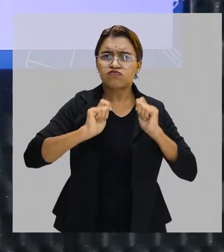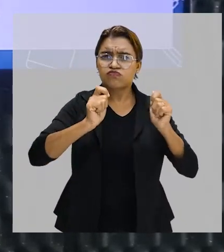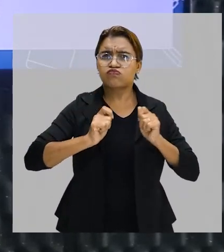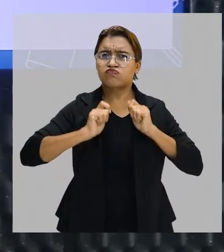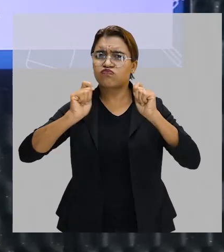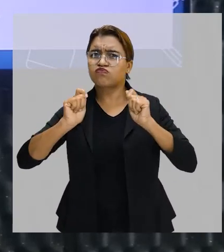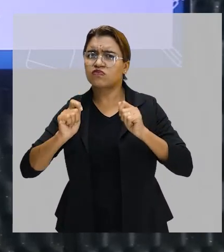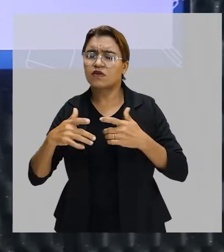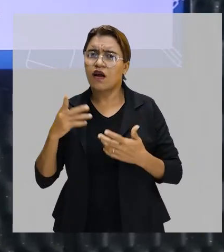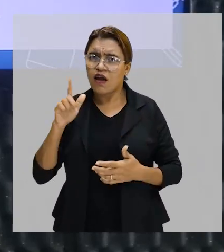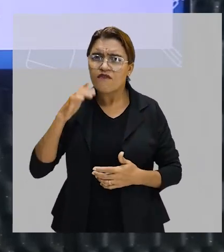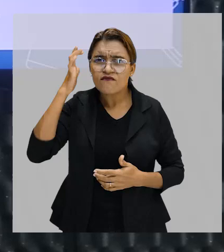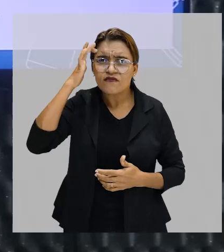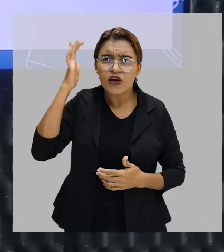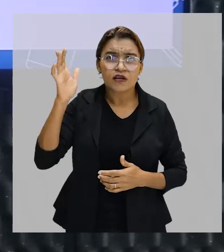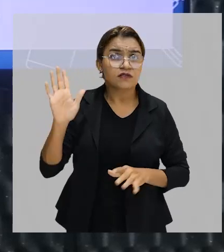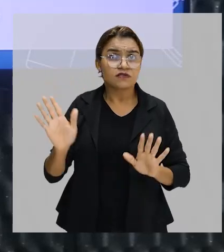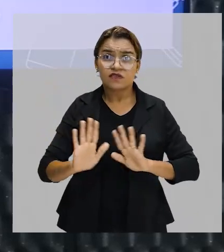nossos direitos, isso é fácil?